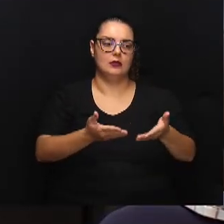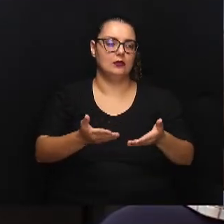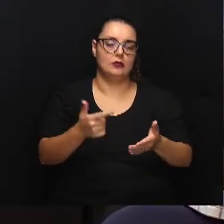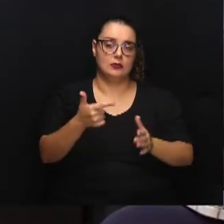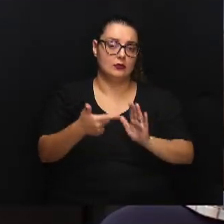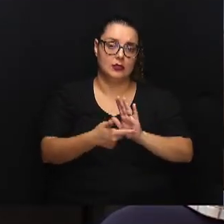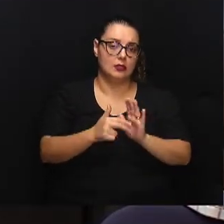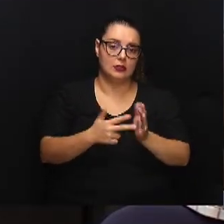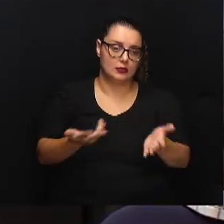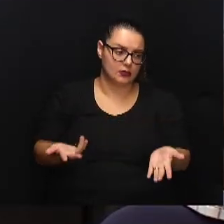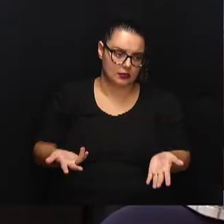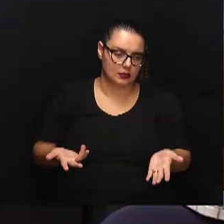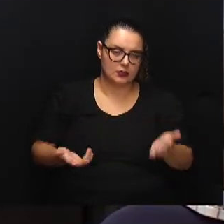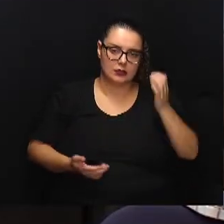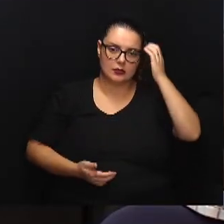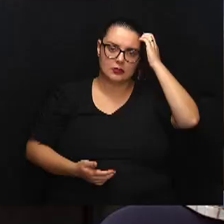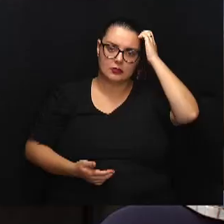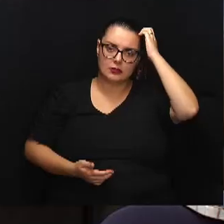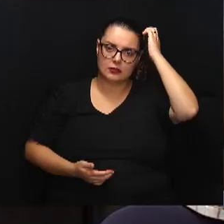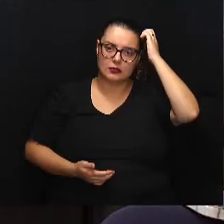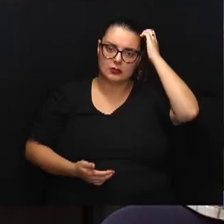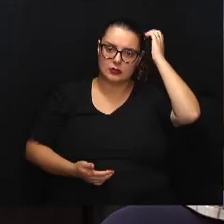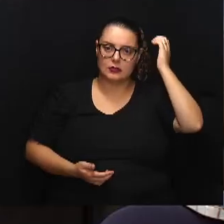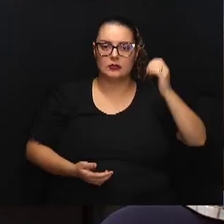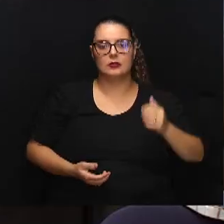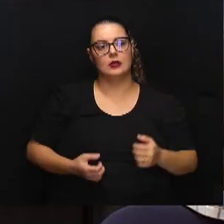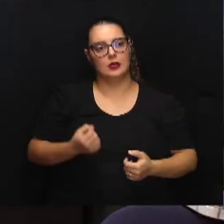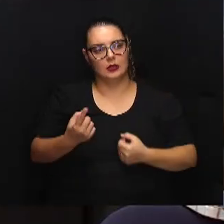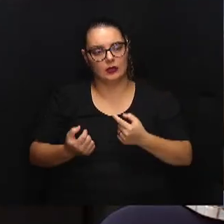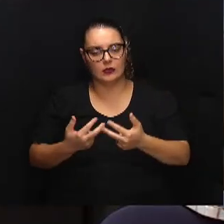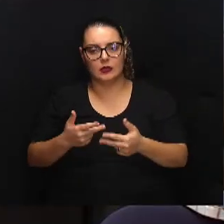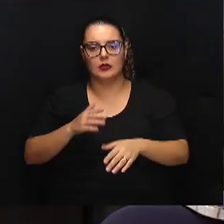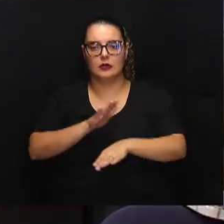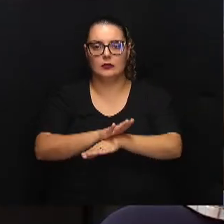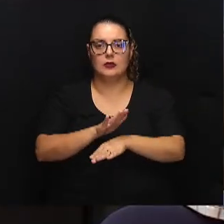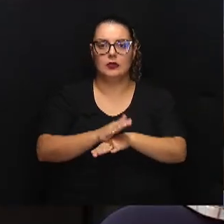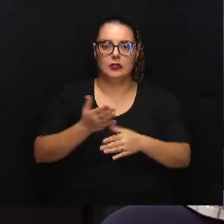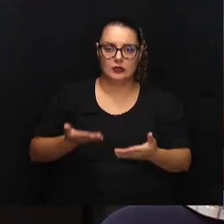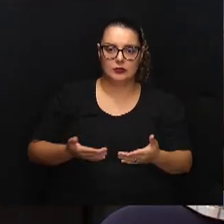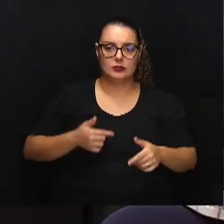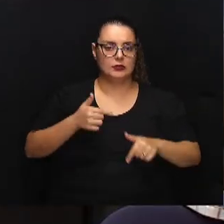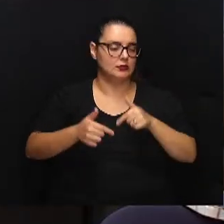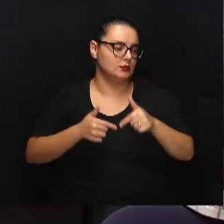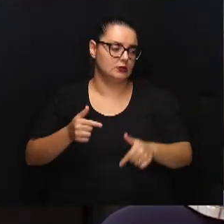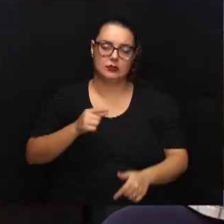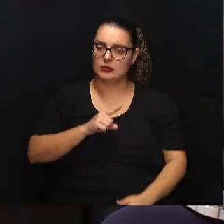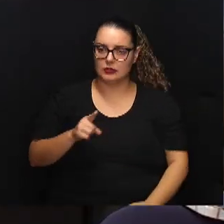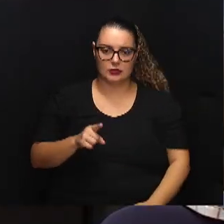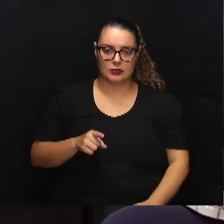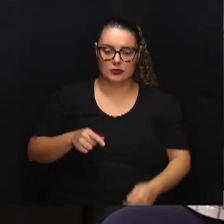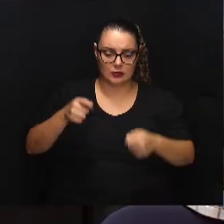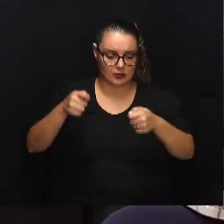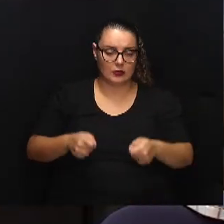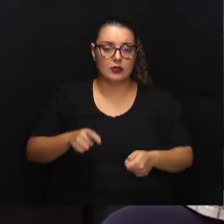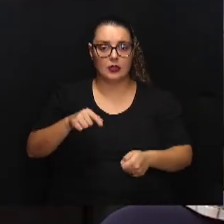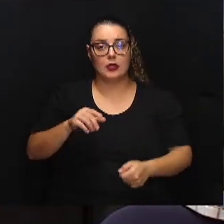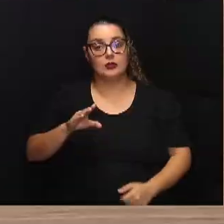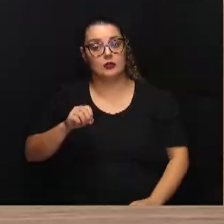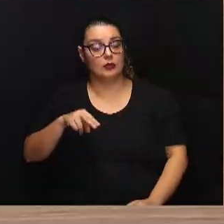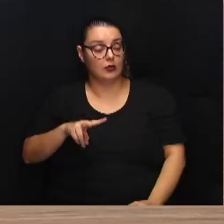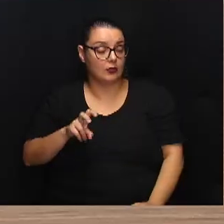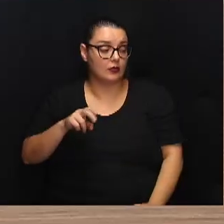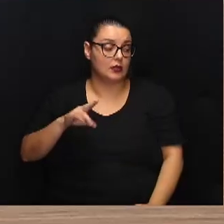sentido. Então é mais alguma coisa que possa ajudar nesse trabalho que não é impositivo, é de convencimento, é